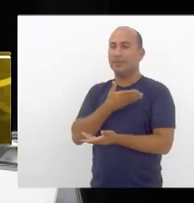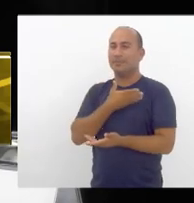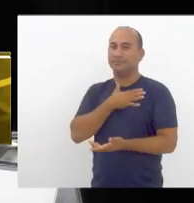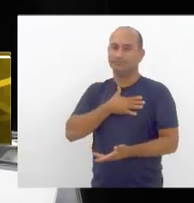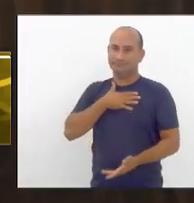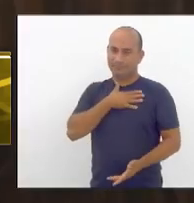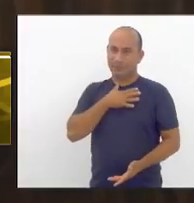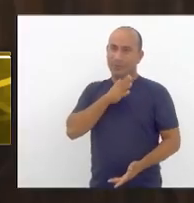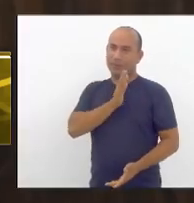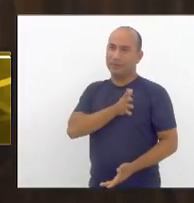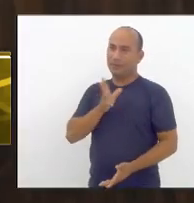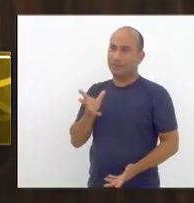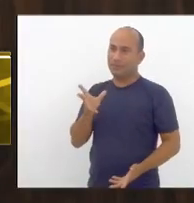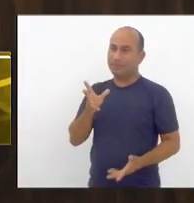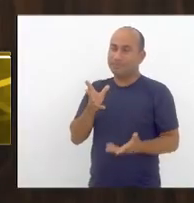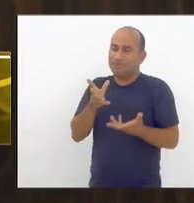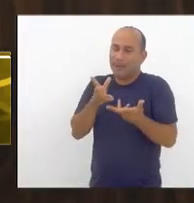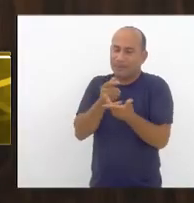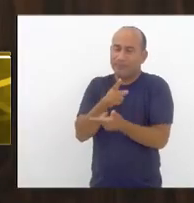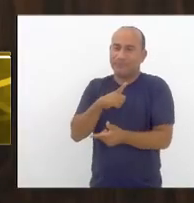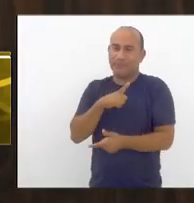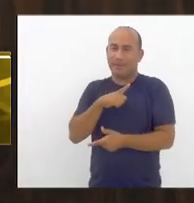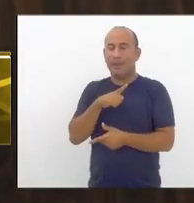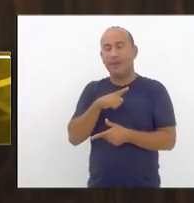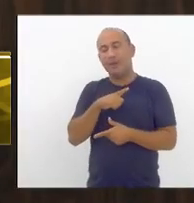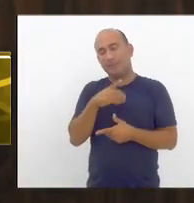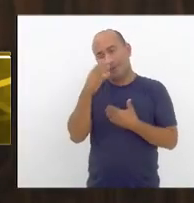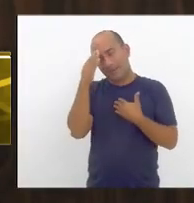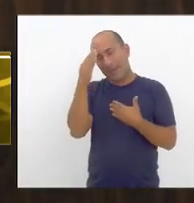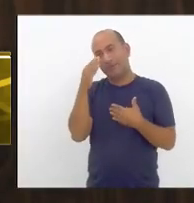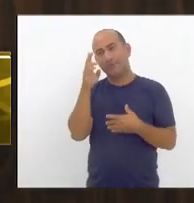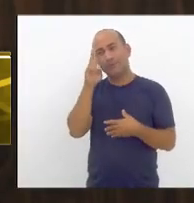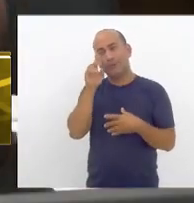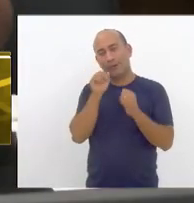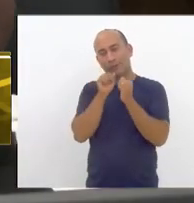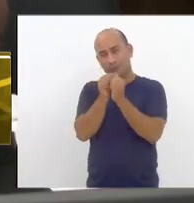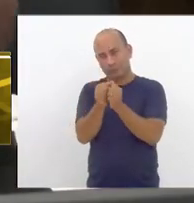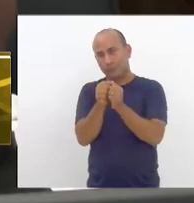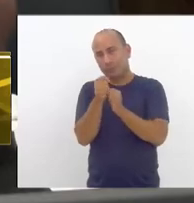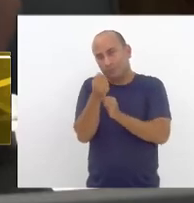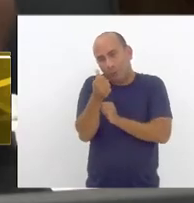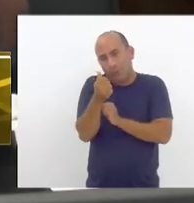coração maravilhoso que você tem obrigado por fazer parte da tua história um pouquinho